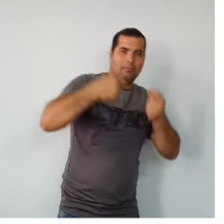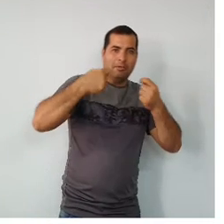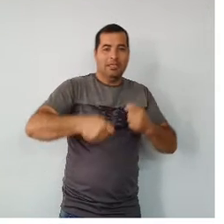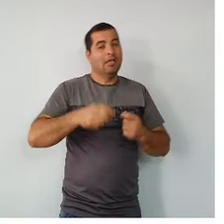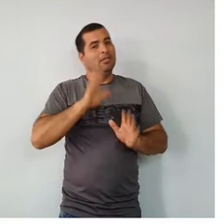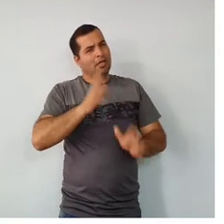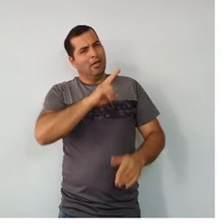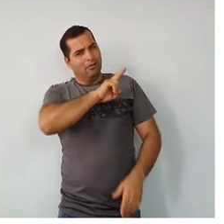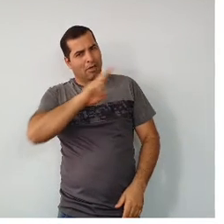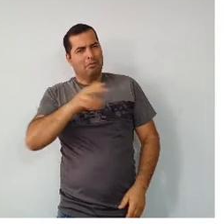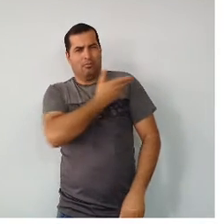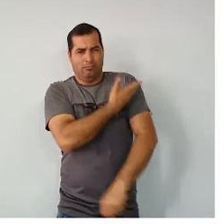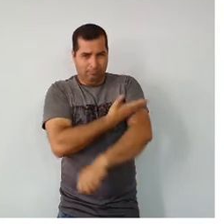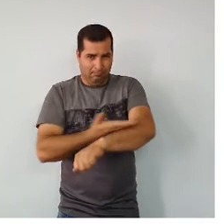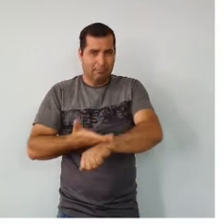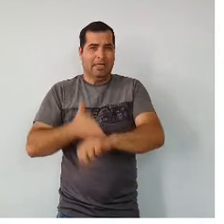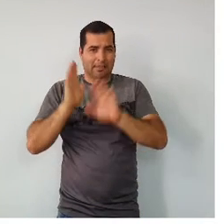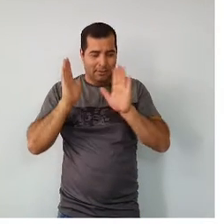Apesar do nome já